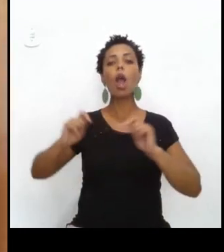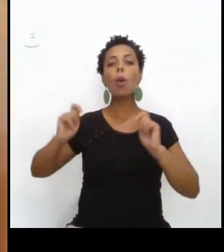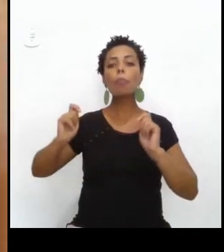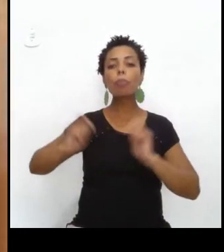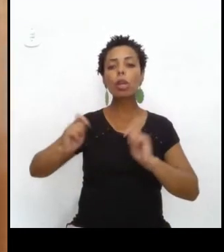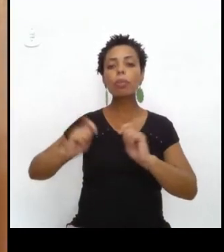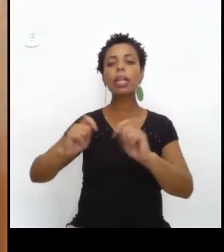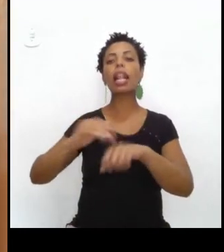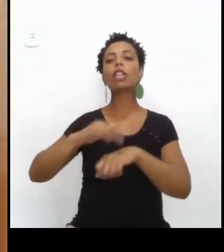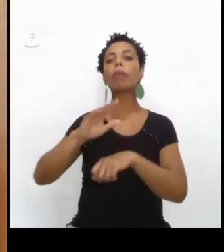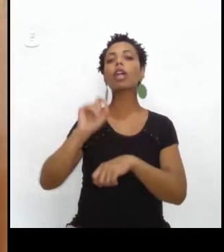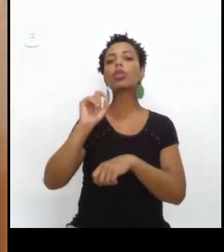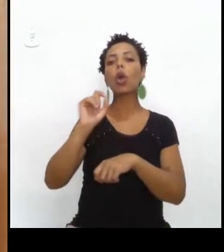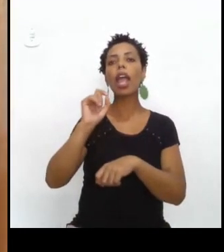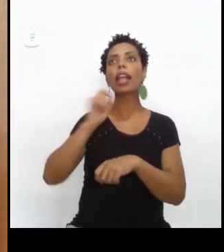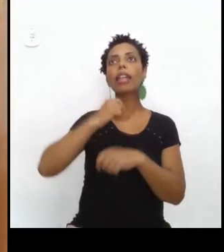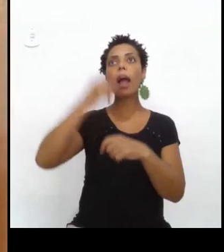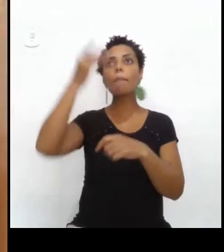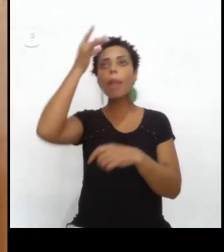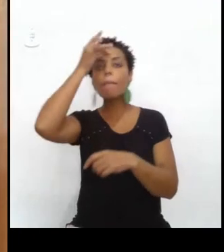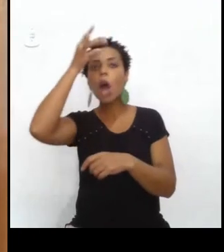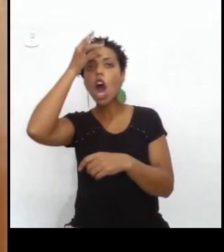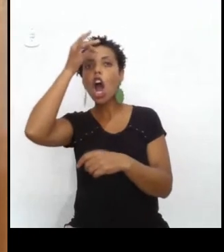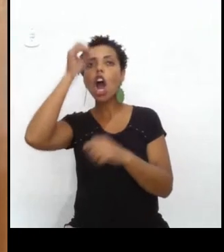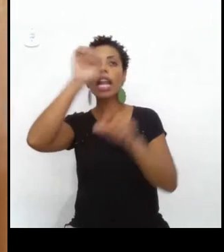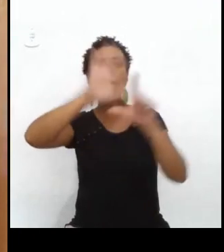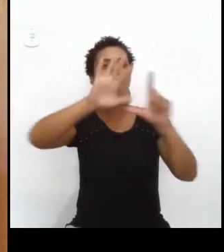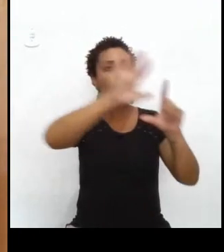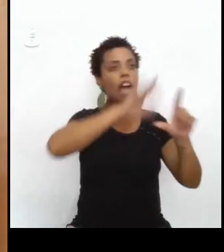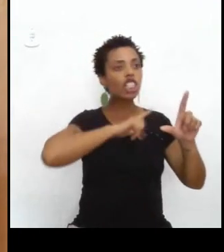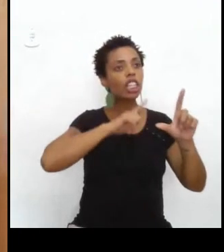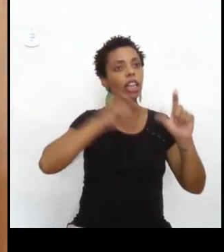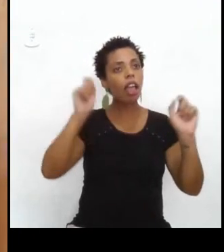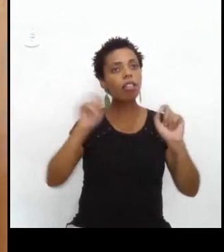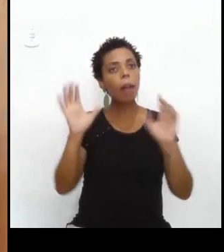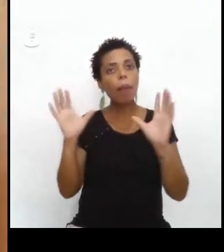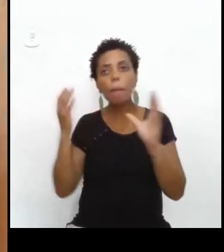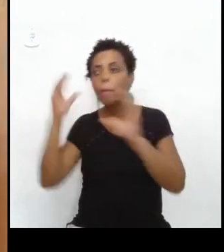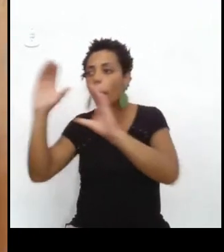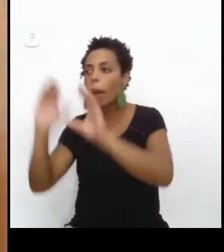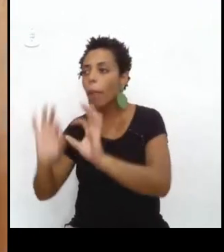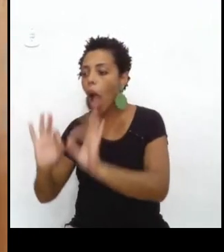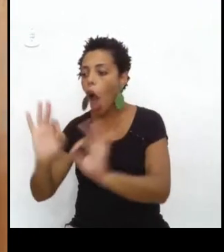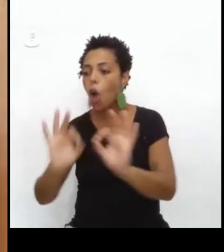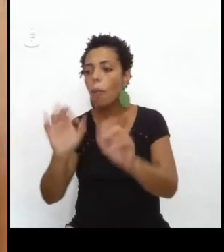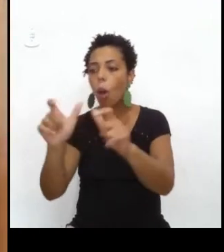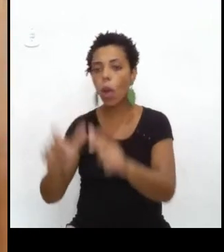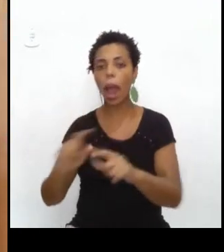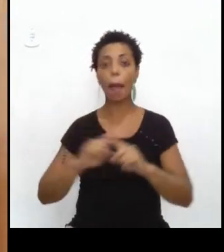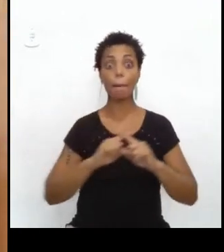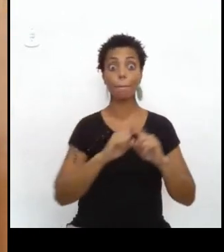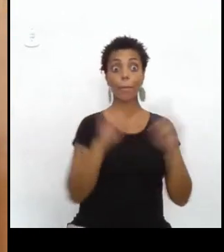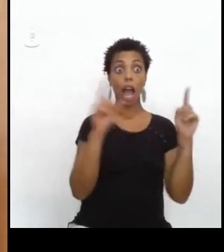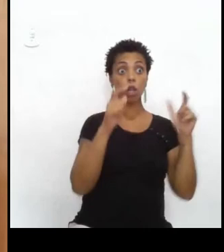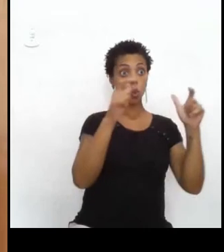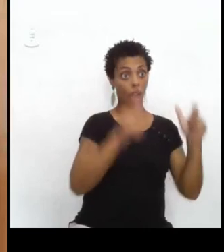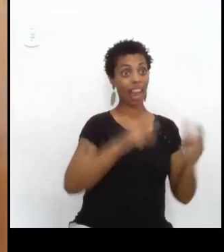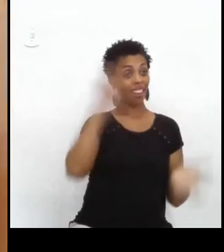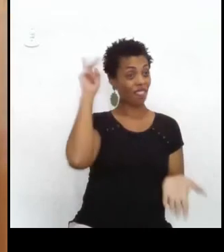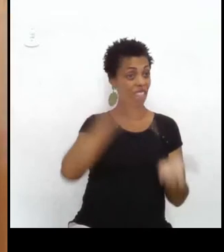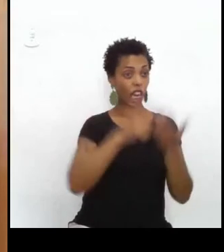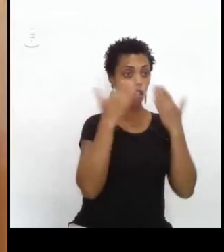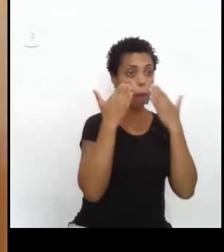aparecendo sirene bar vou fazer vários tipos de público eu quero ela afirmou que o relé no